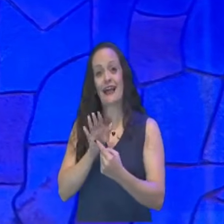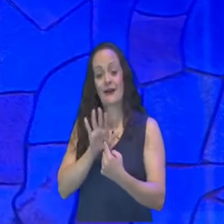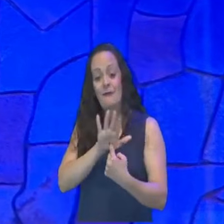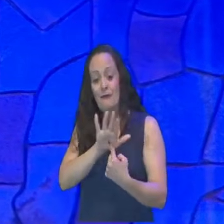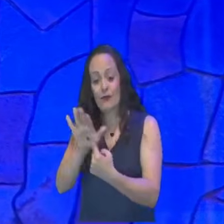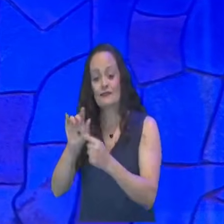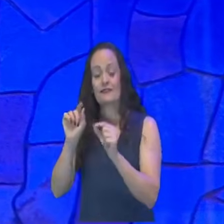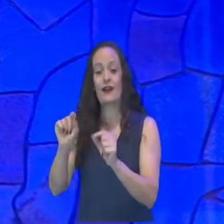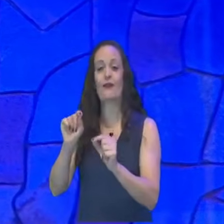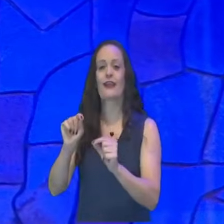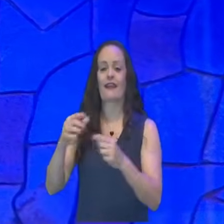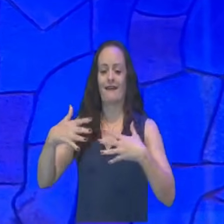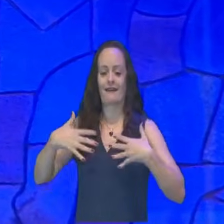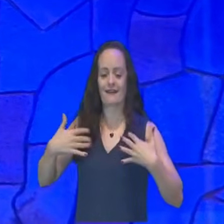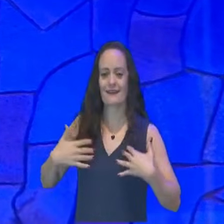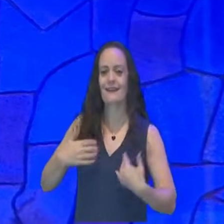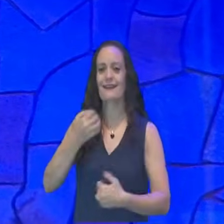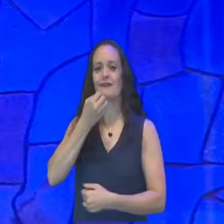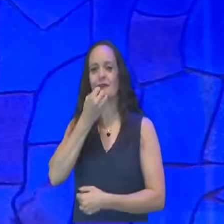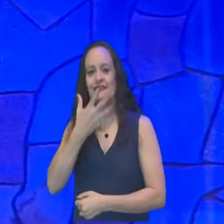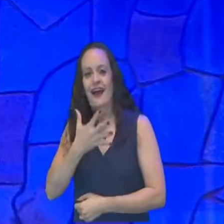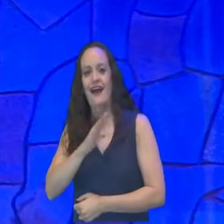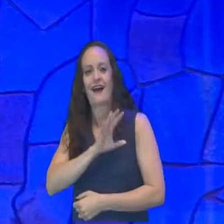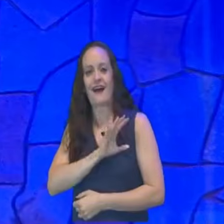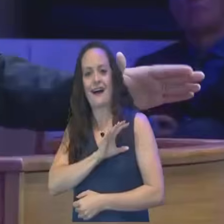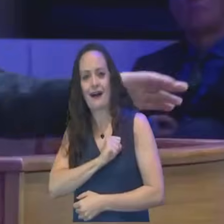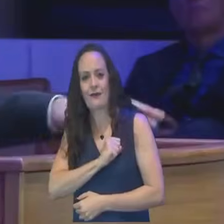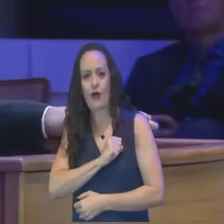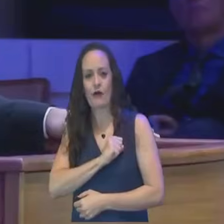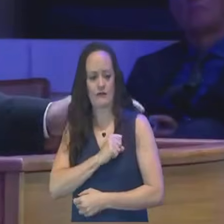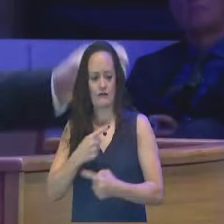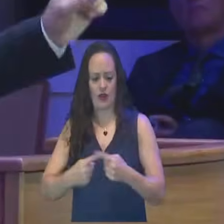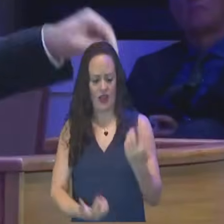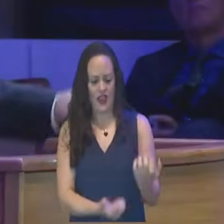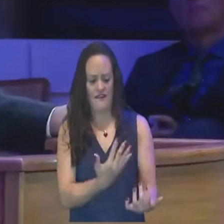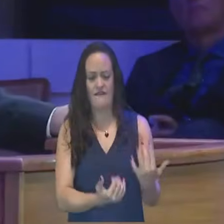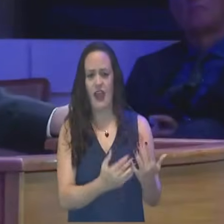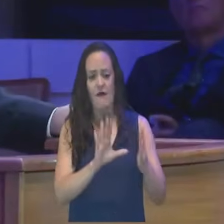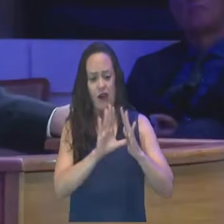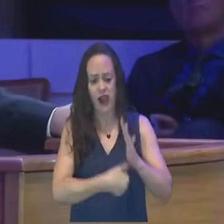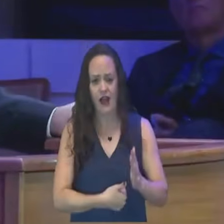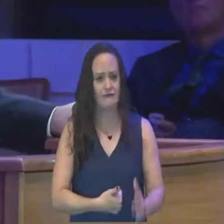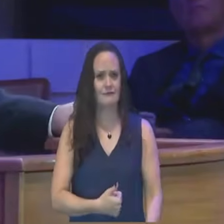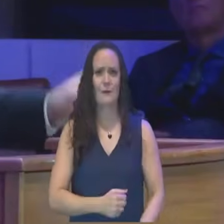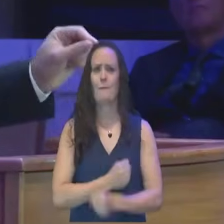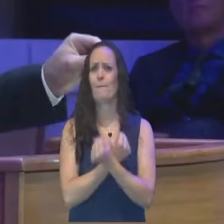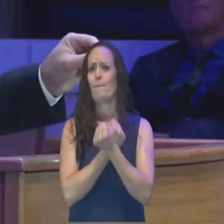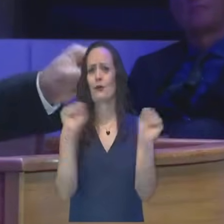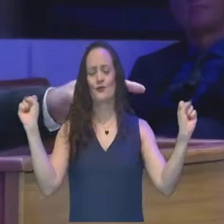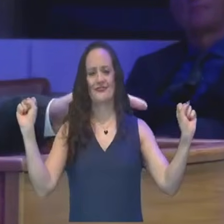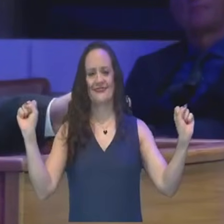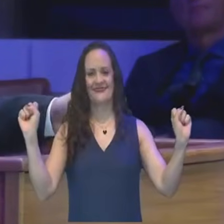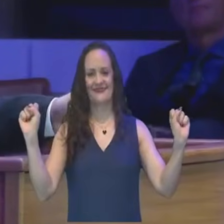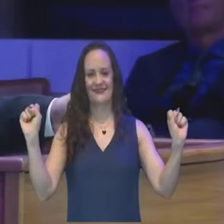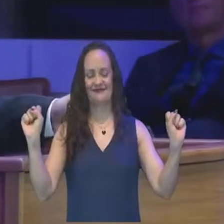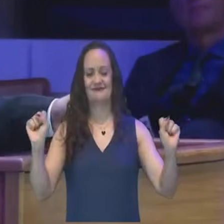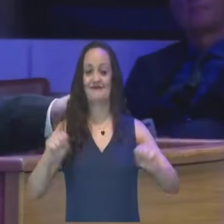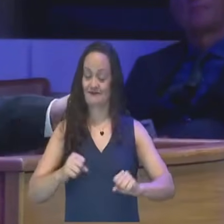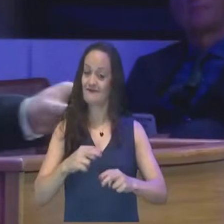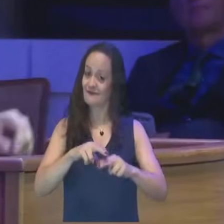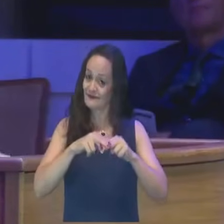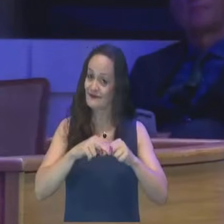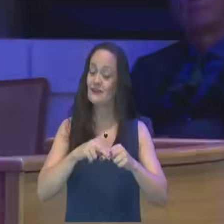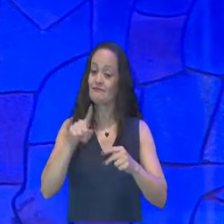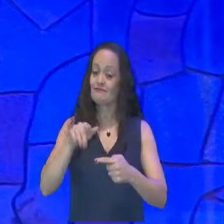que ninguém, nem o homem, nem o inferno, nem nada pode nos tirar. Ele aponta diretamente para isso.